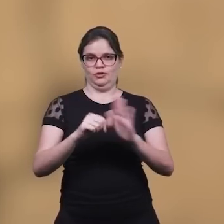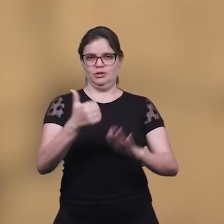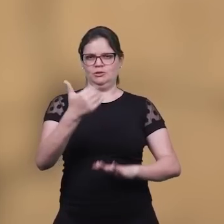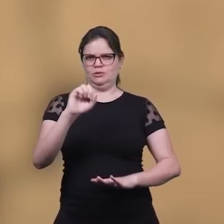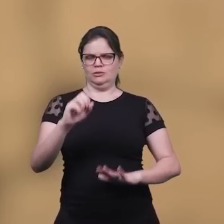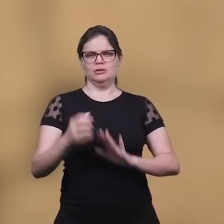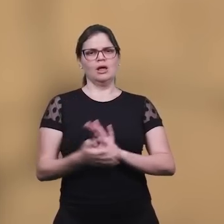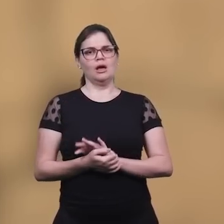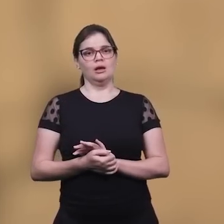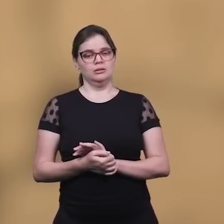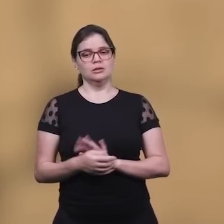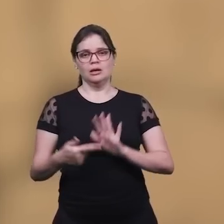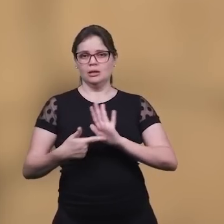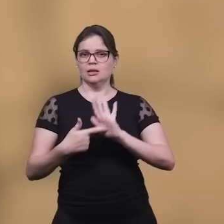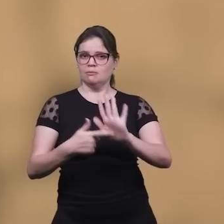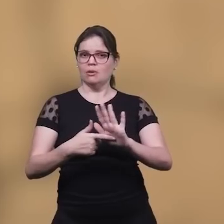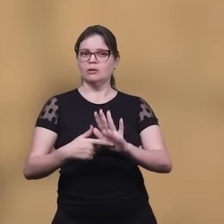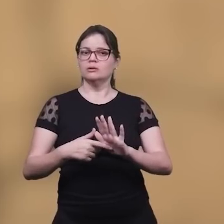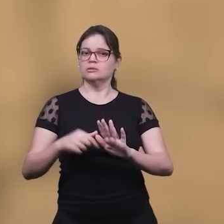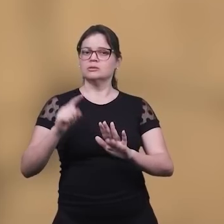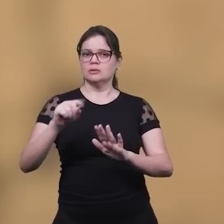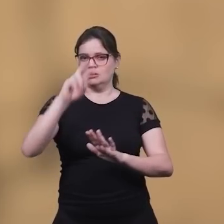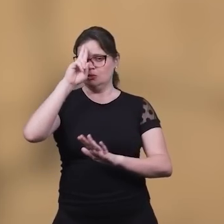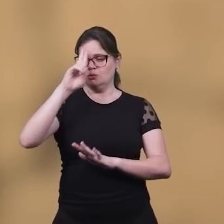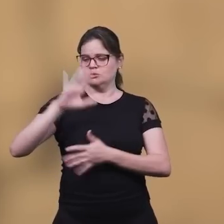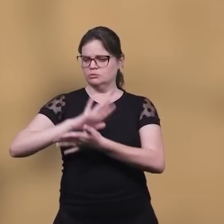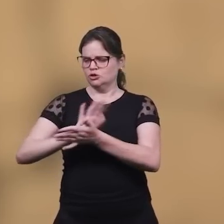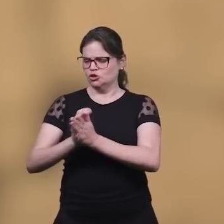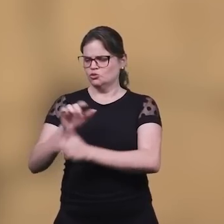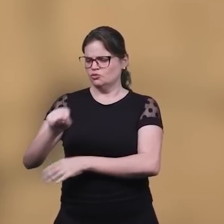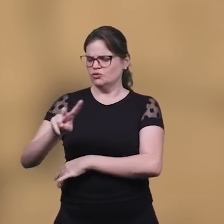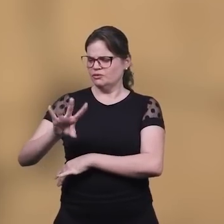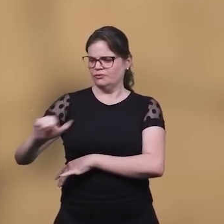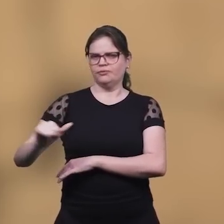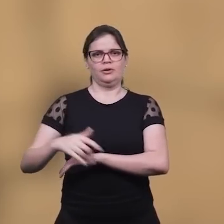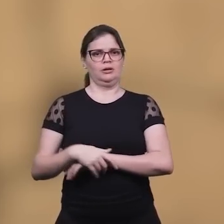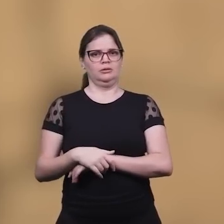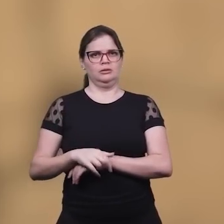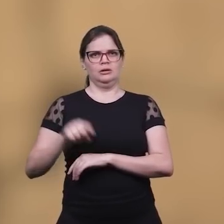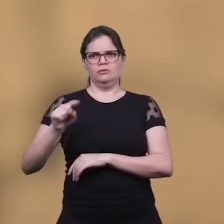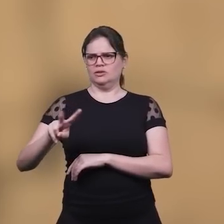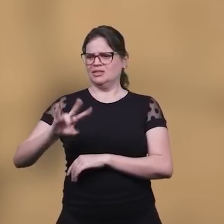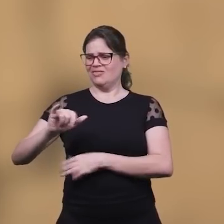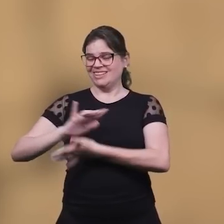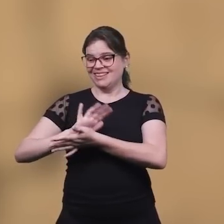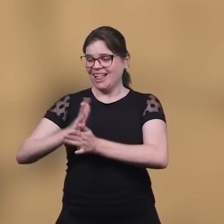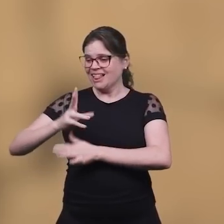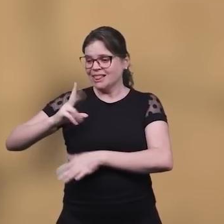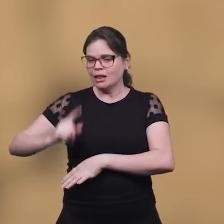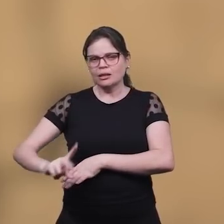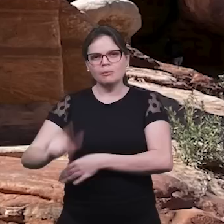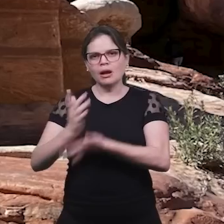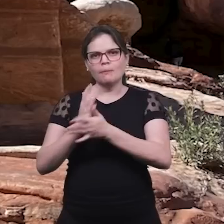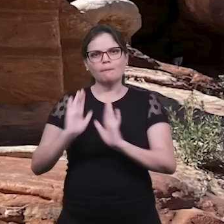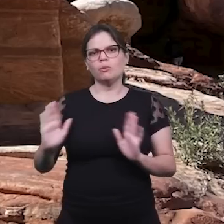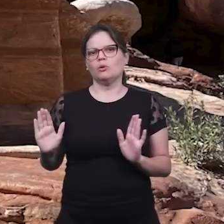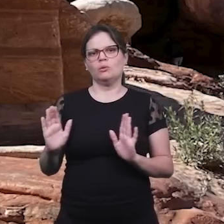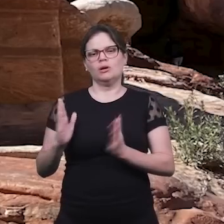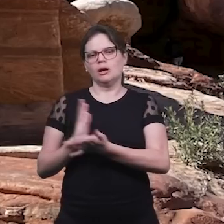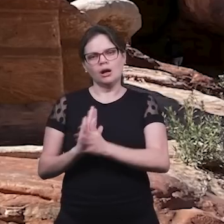Senhor destruiria essa cidade, e eles, olha só, será exterminada para sempre.